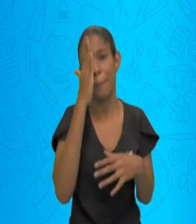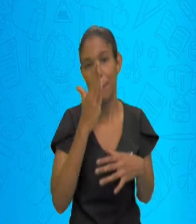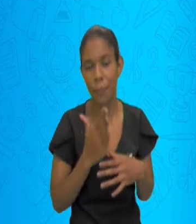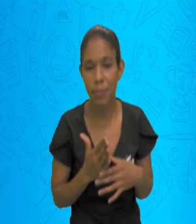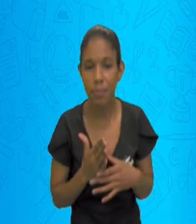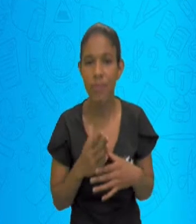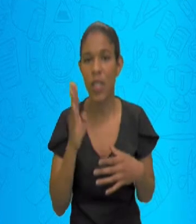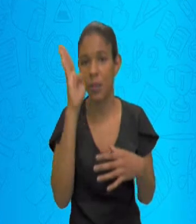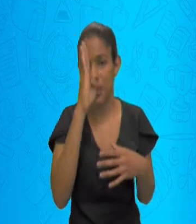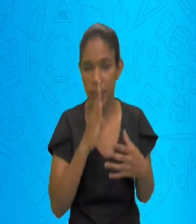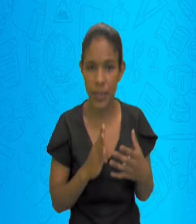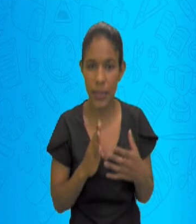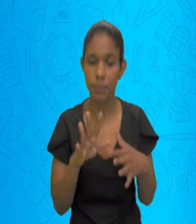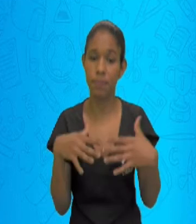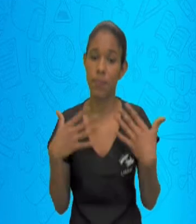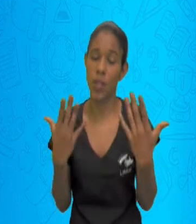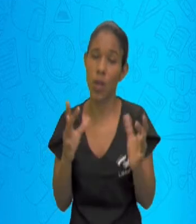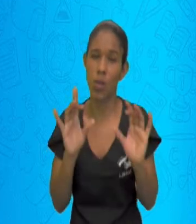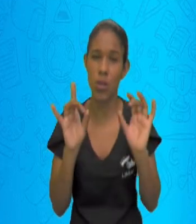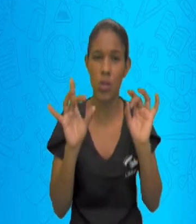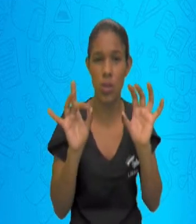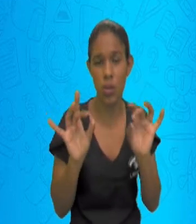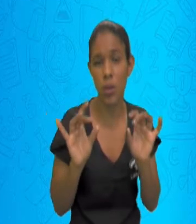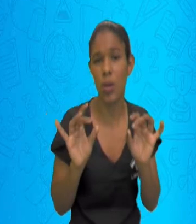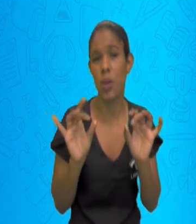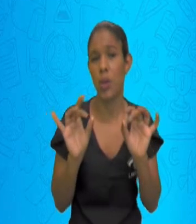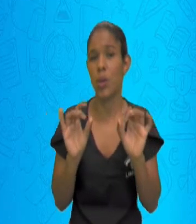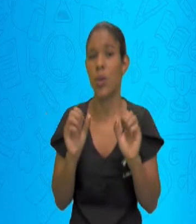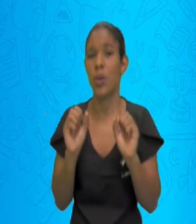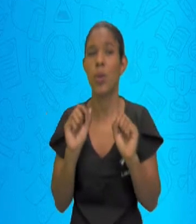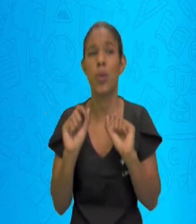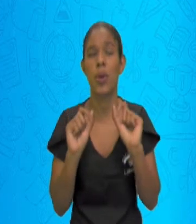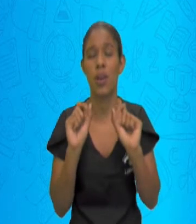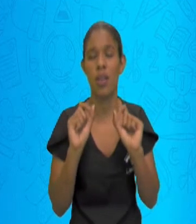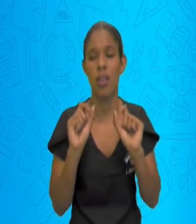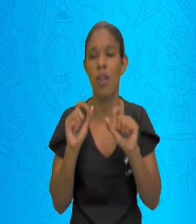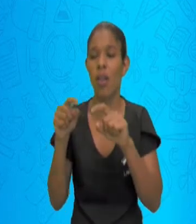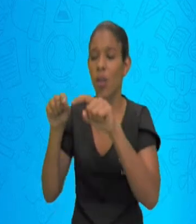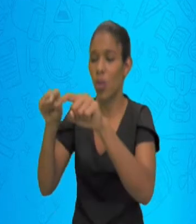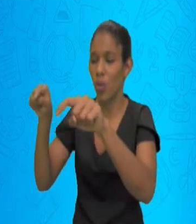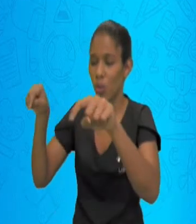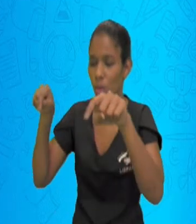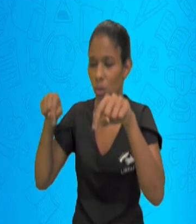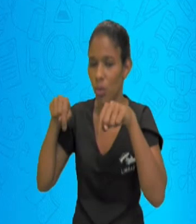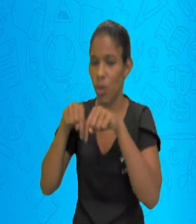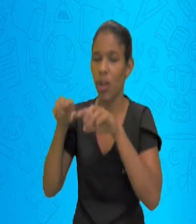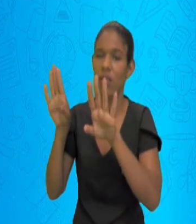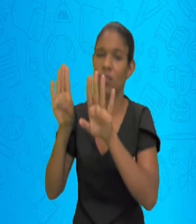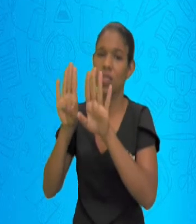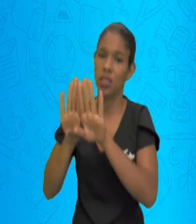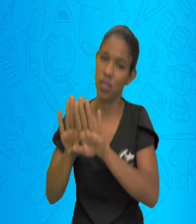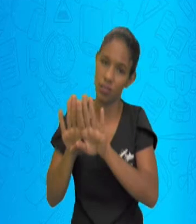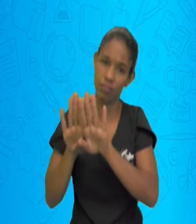podia ser realizado os carnavais ou os bailes de carnaval em clubes e teatros.